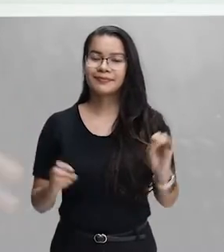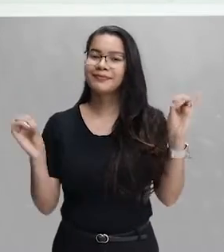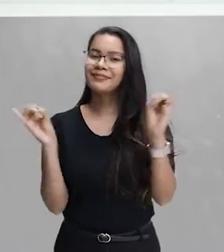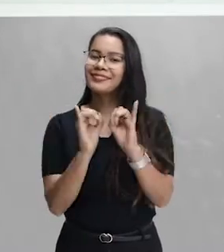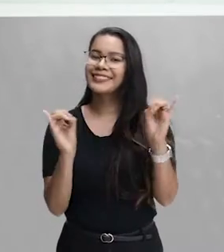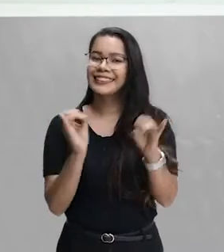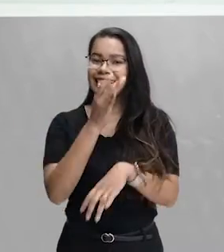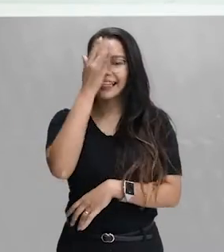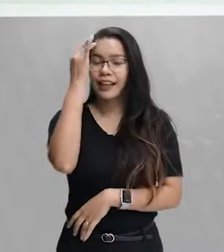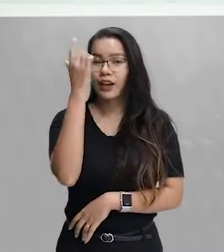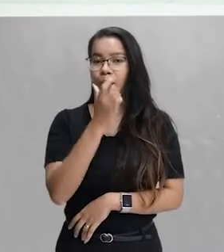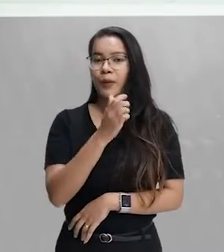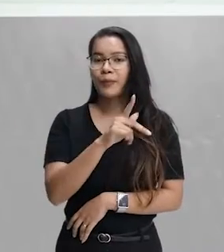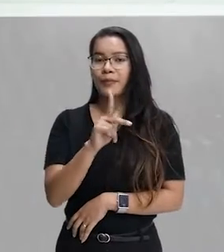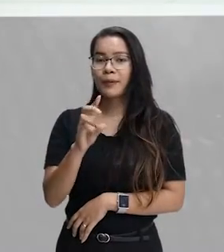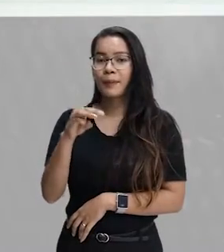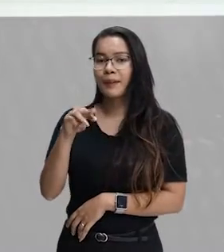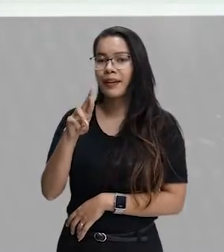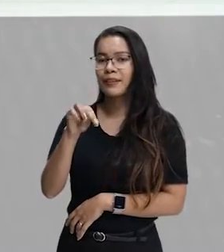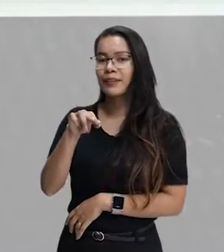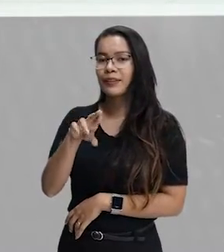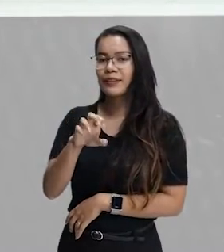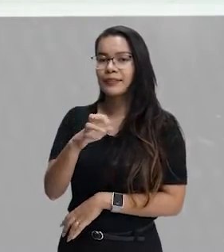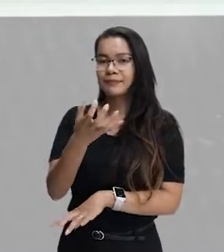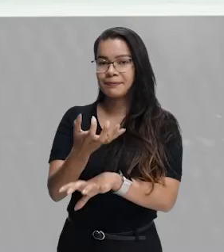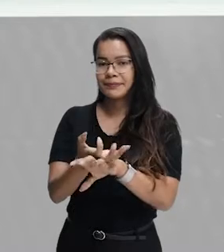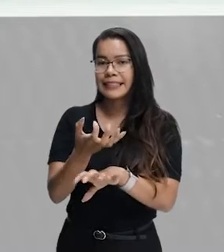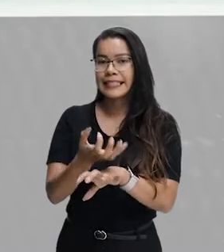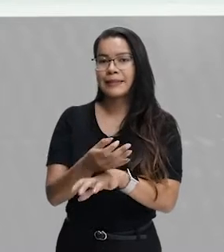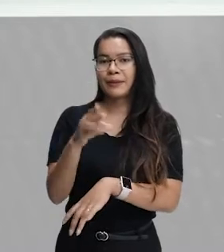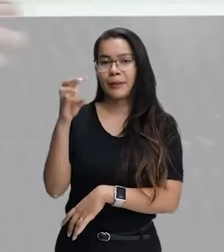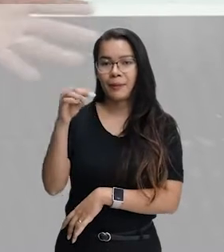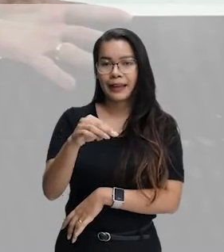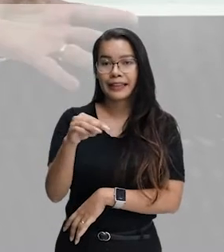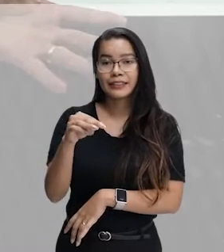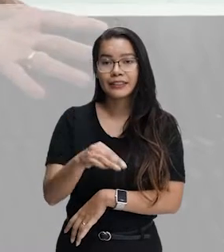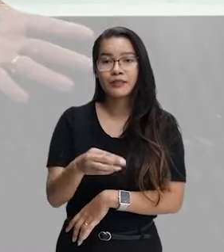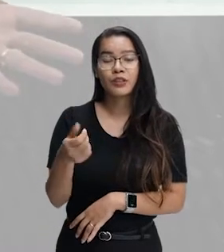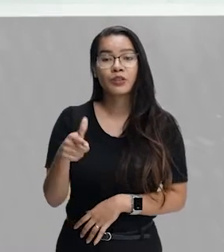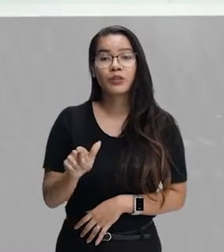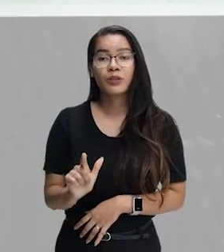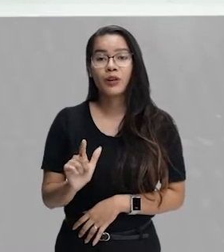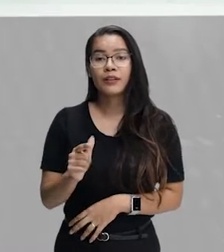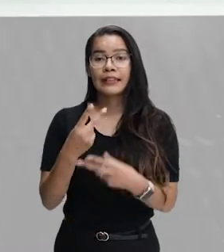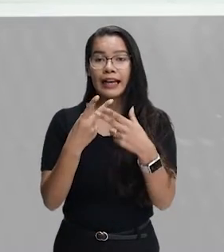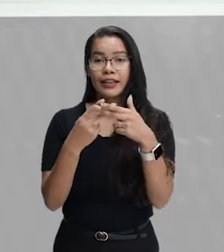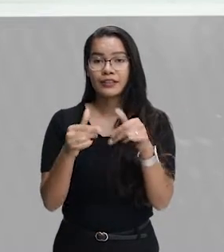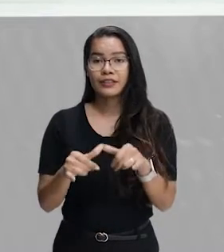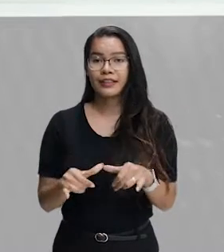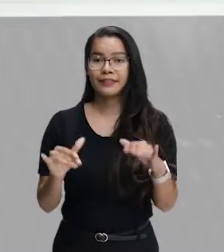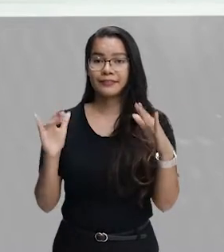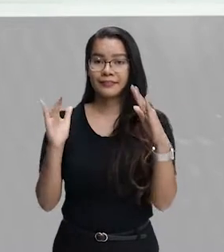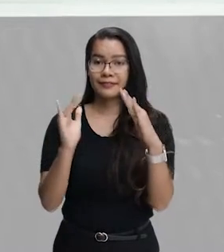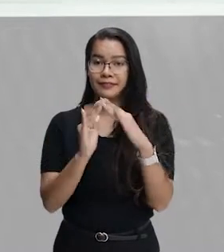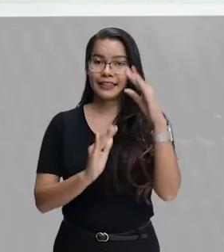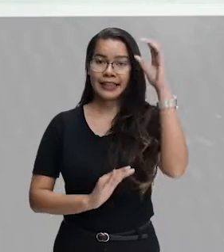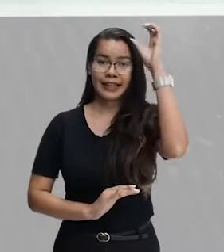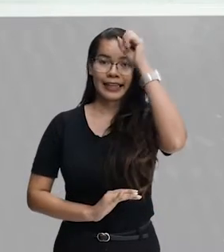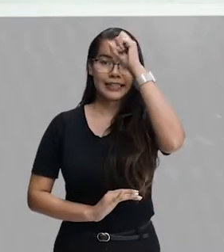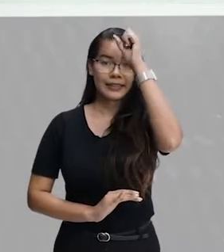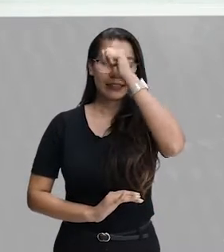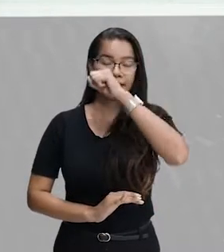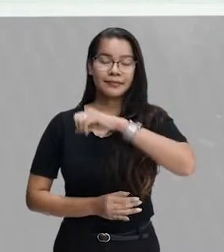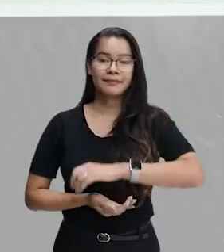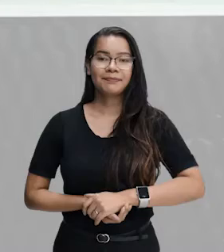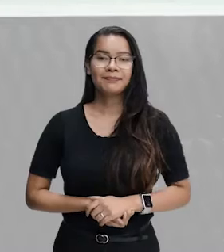Olá pessoal, aqui é o professor Maroni Beckman, seu professor de matemática. Estou mais uma vez aqui na TV Educação, no projeto Hashtag Fica em